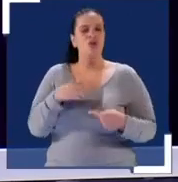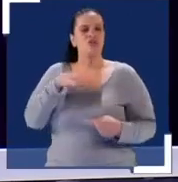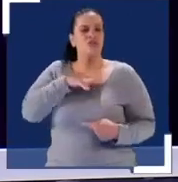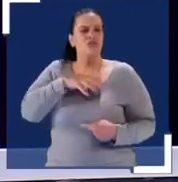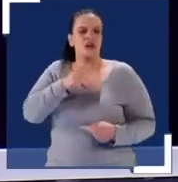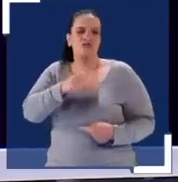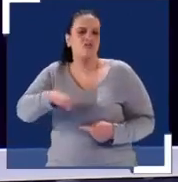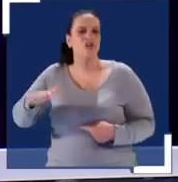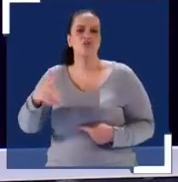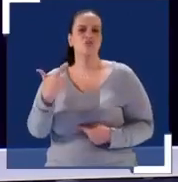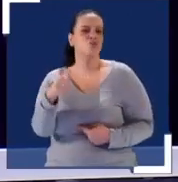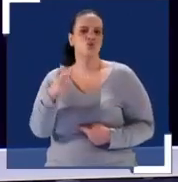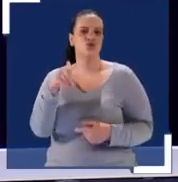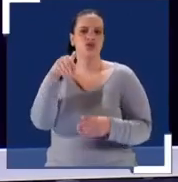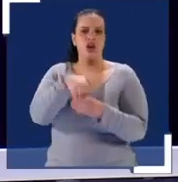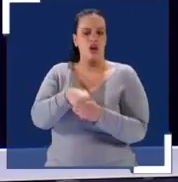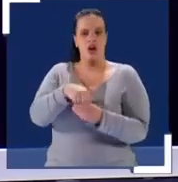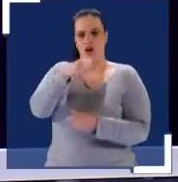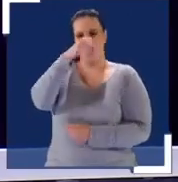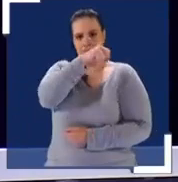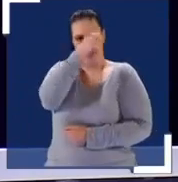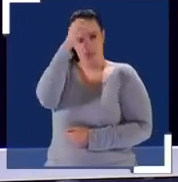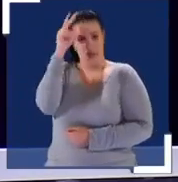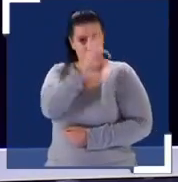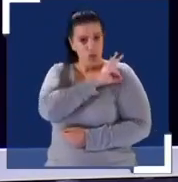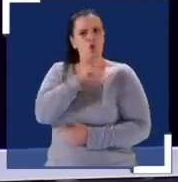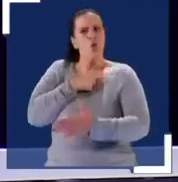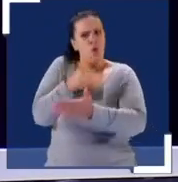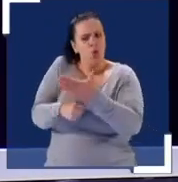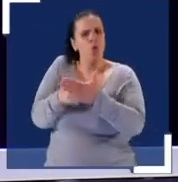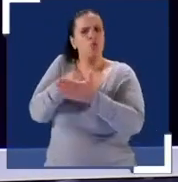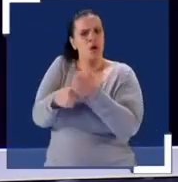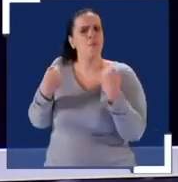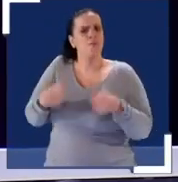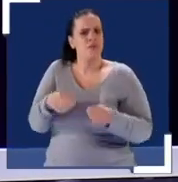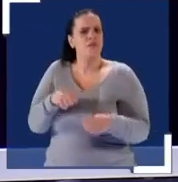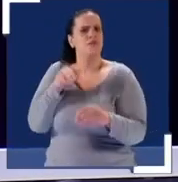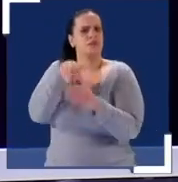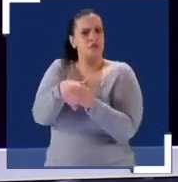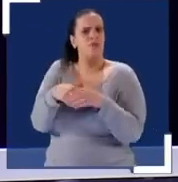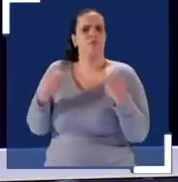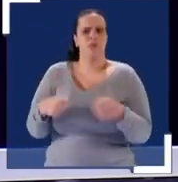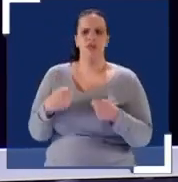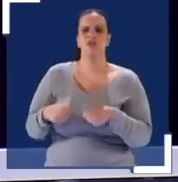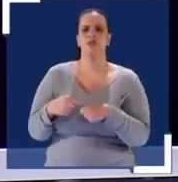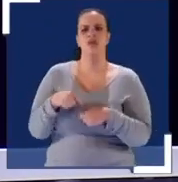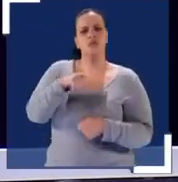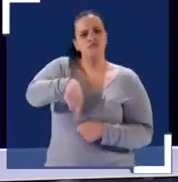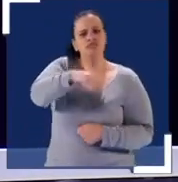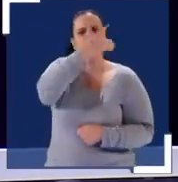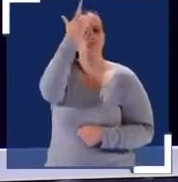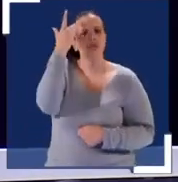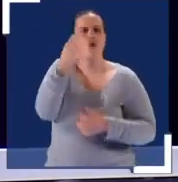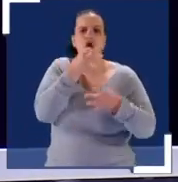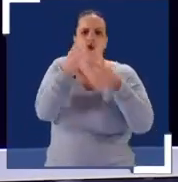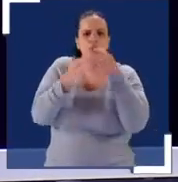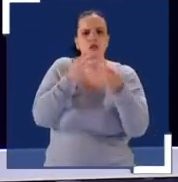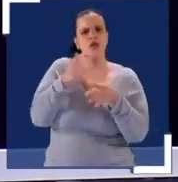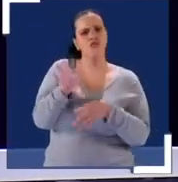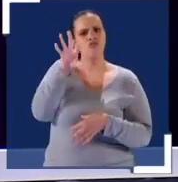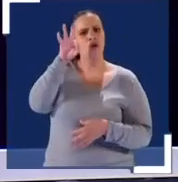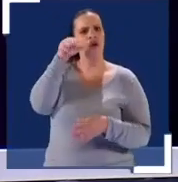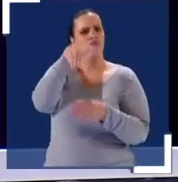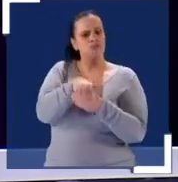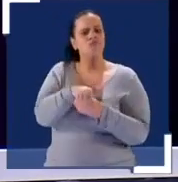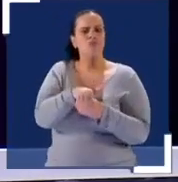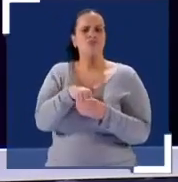não tinha eleição para prefeito, e eu briguei muito para isso. Eu lutei a minha vida inteira para que as pessoas tivessem o direito de se expressar, de votar, e